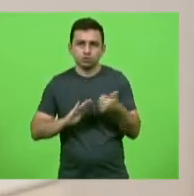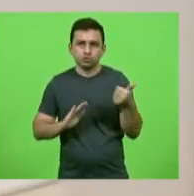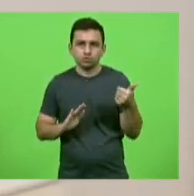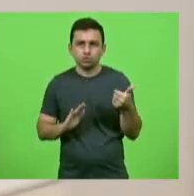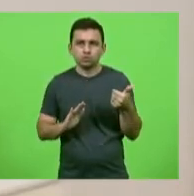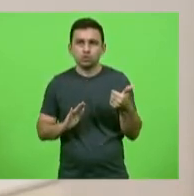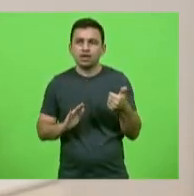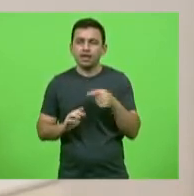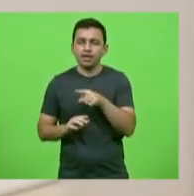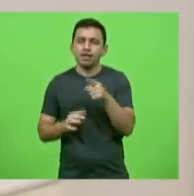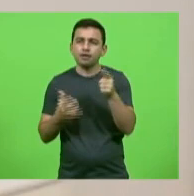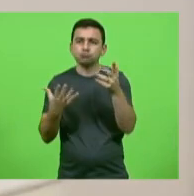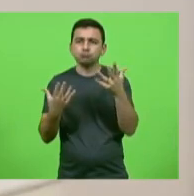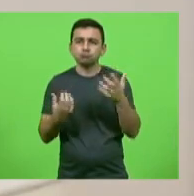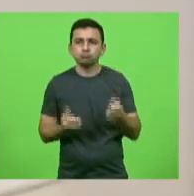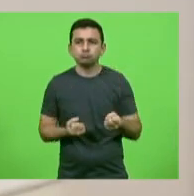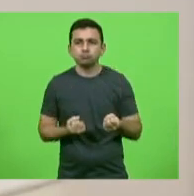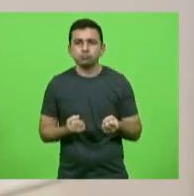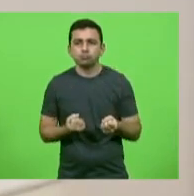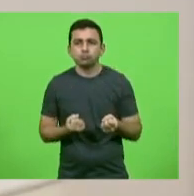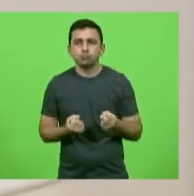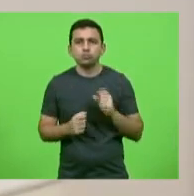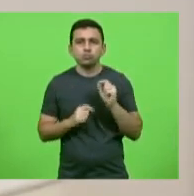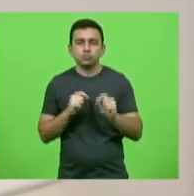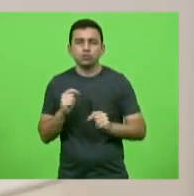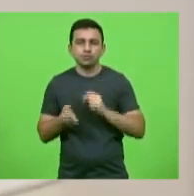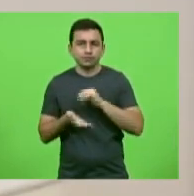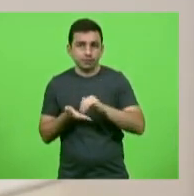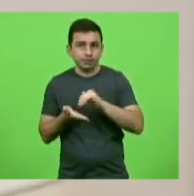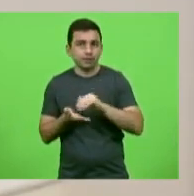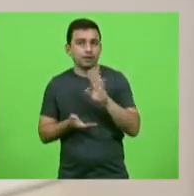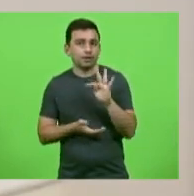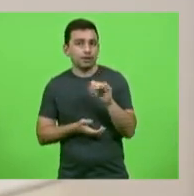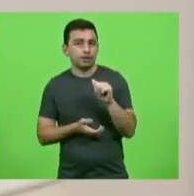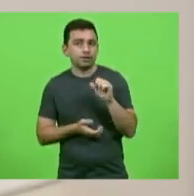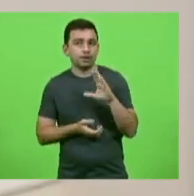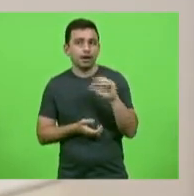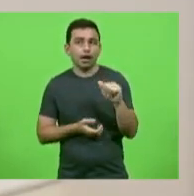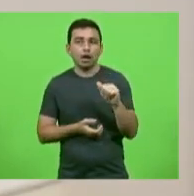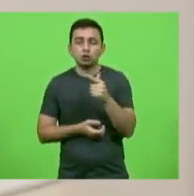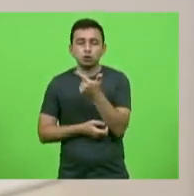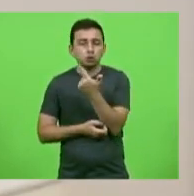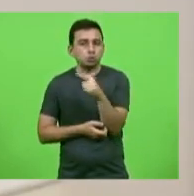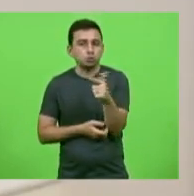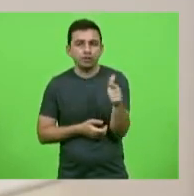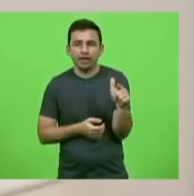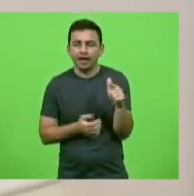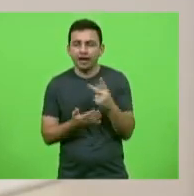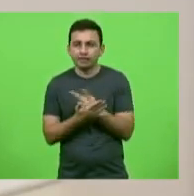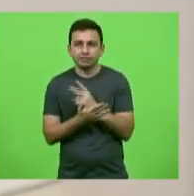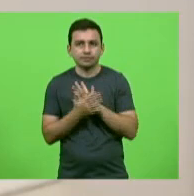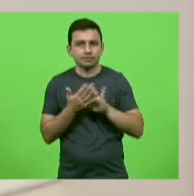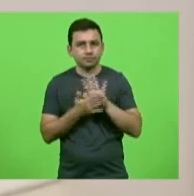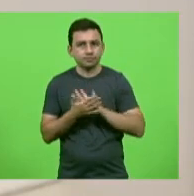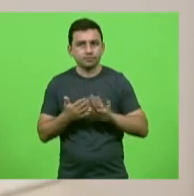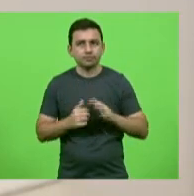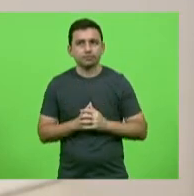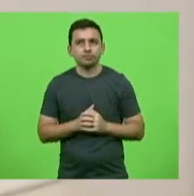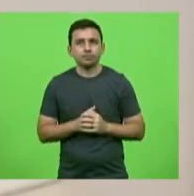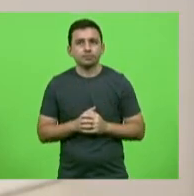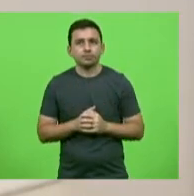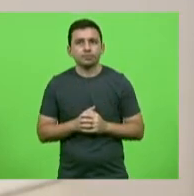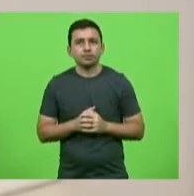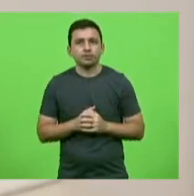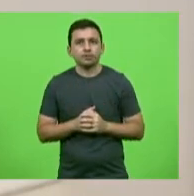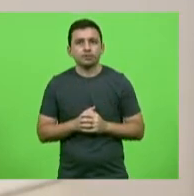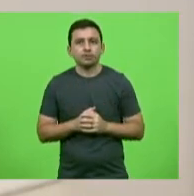afirmou o secretário Tasca inexistir qualquer vício. Na questão temporal acerca